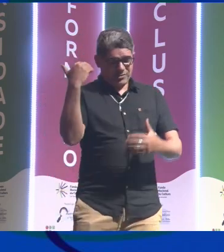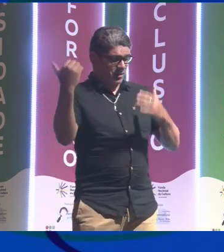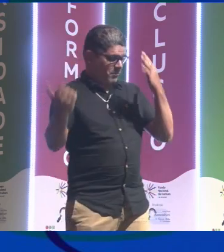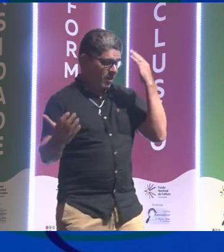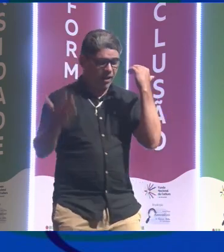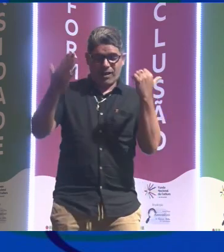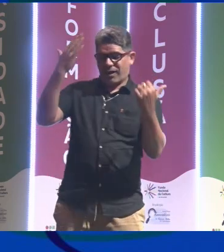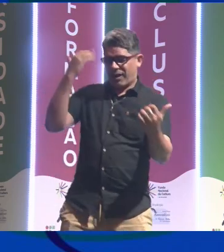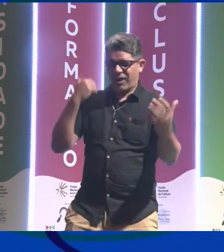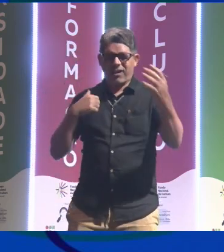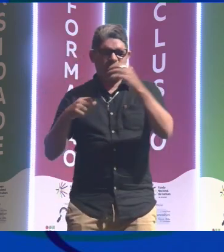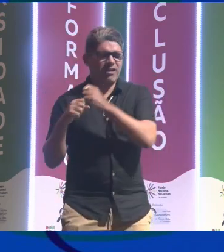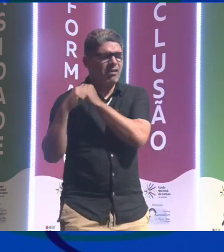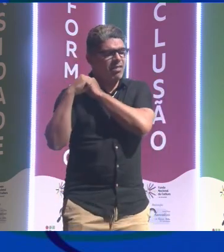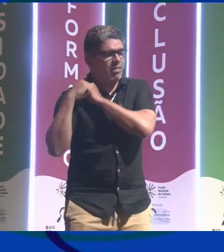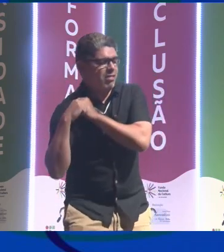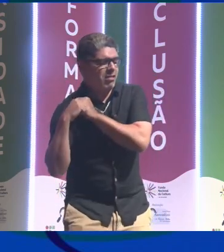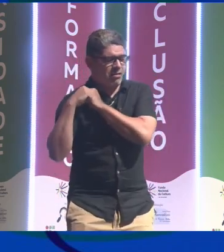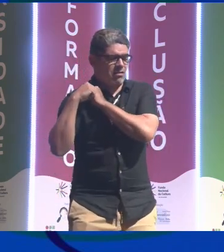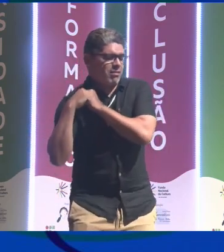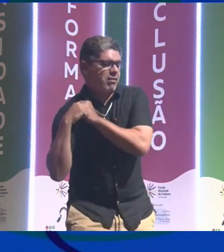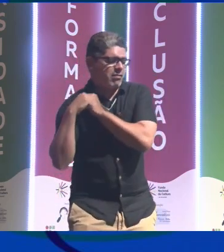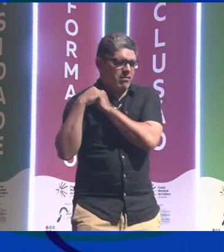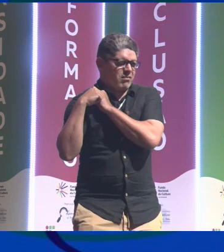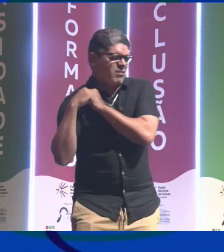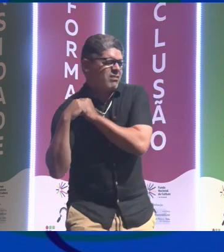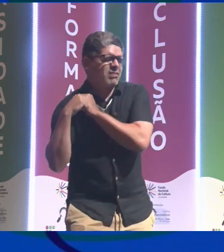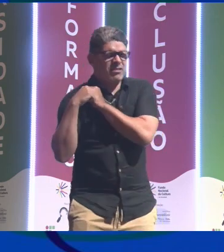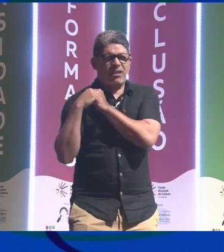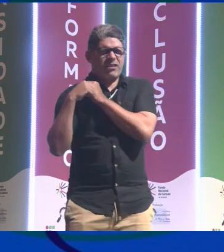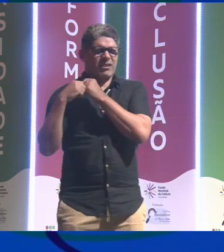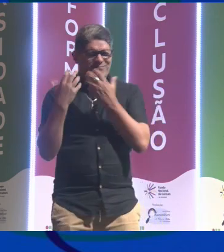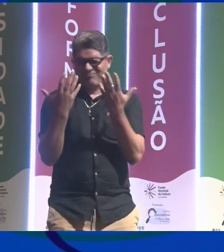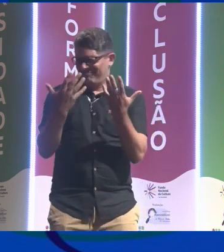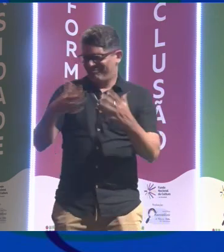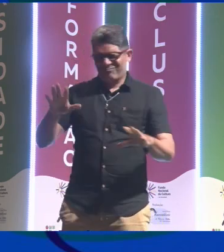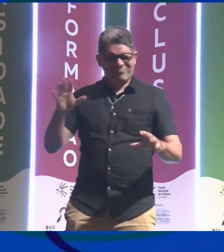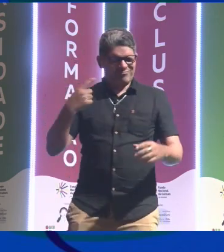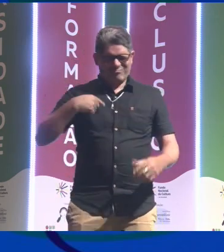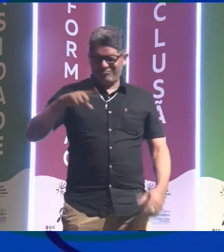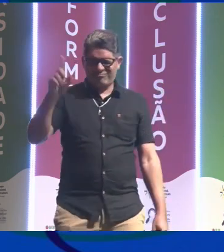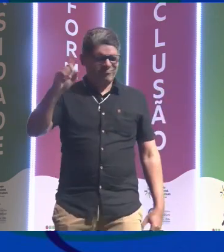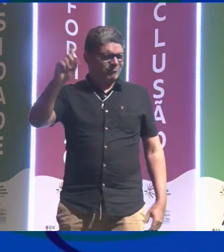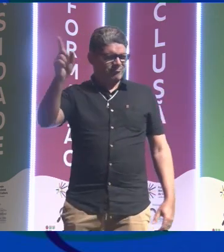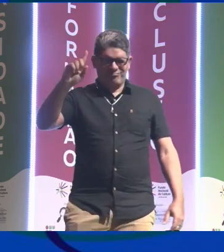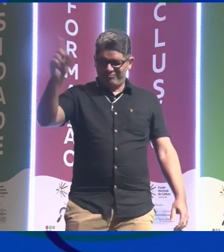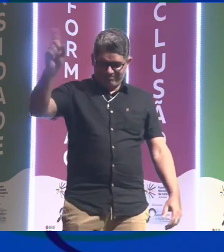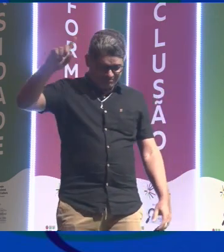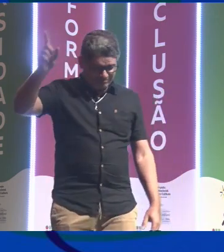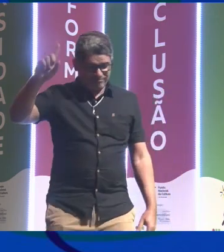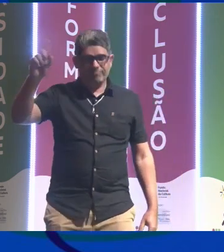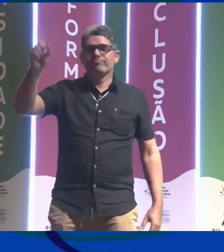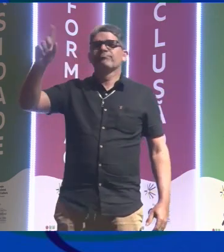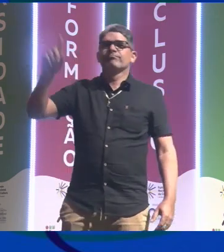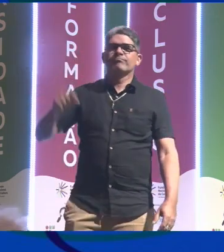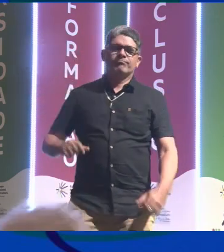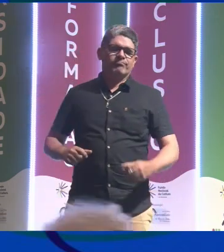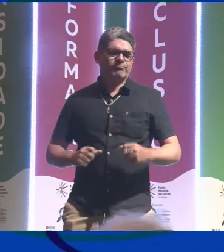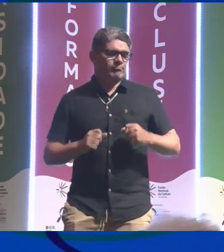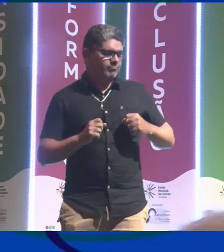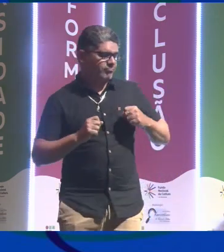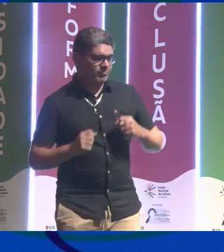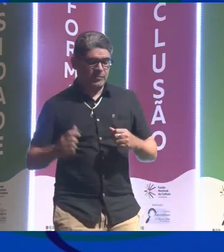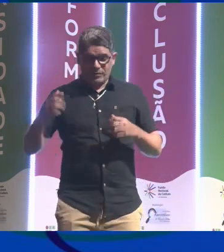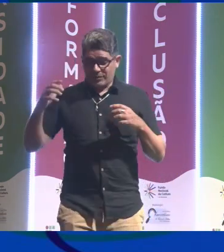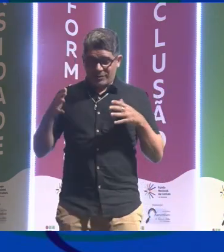me chamar? Se for pra carregar pedra, não adianta, eu não vou lá.